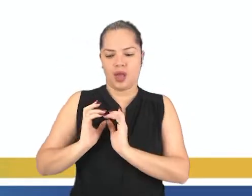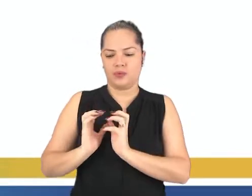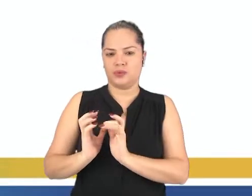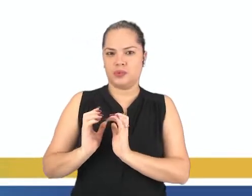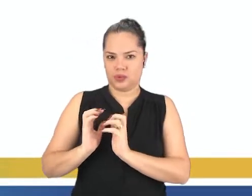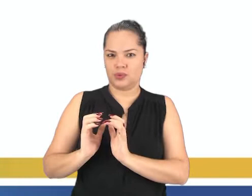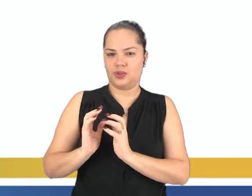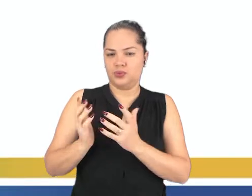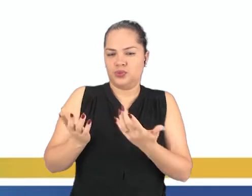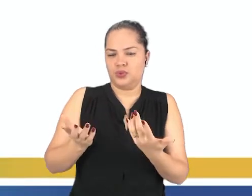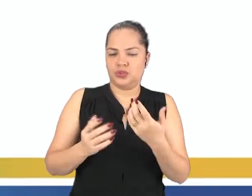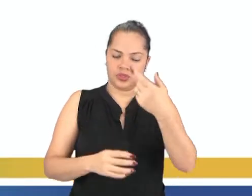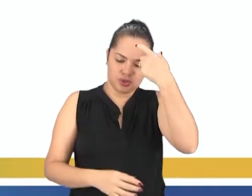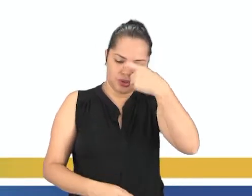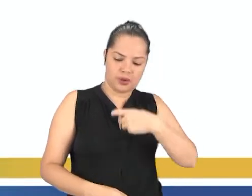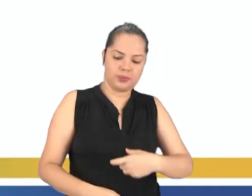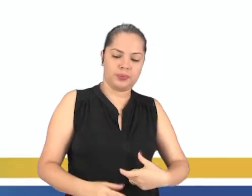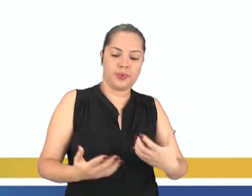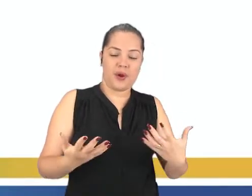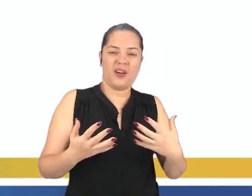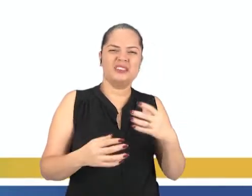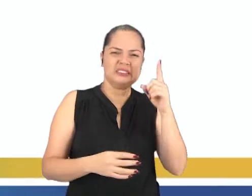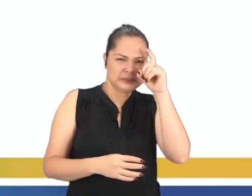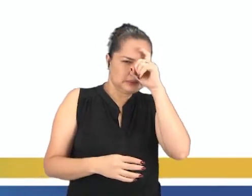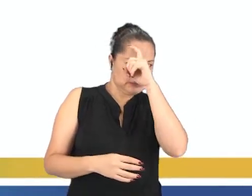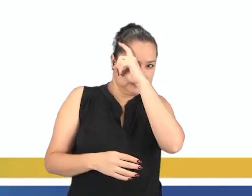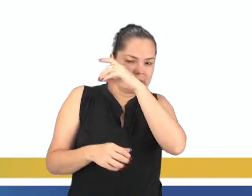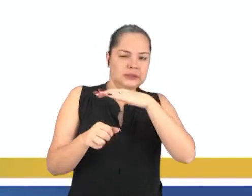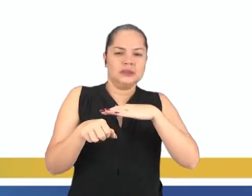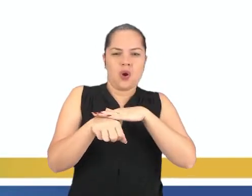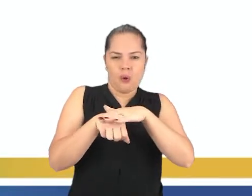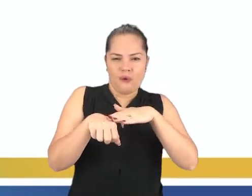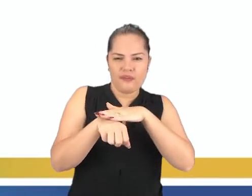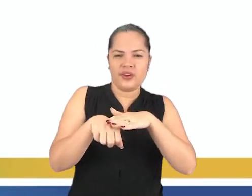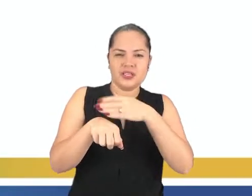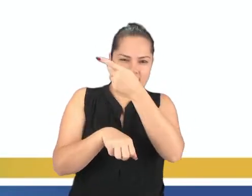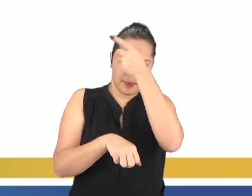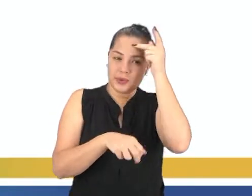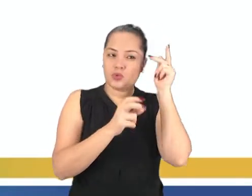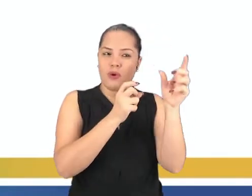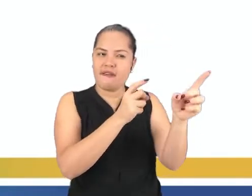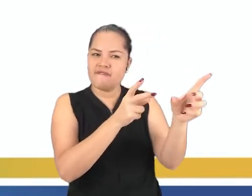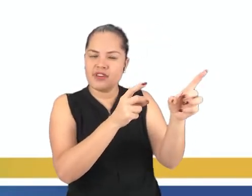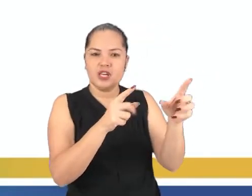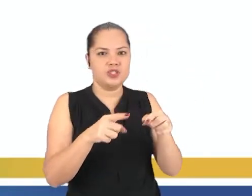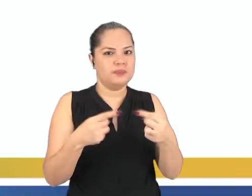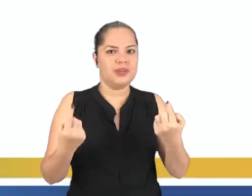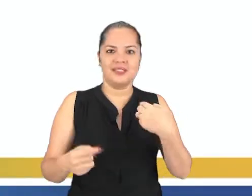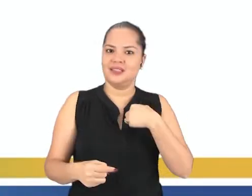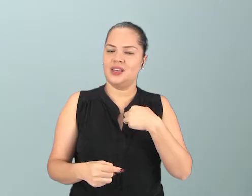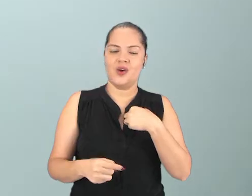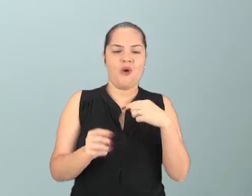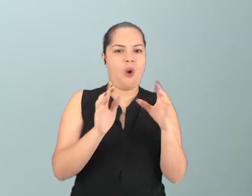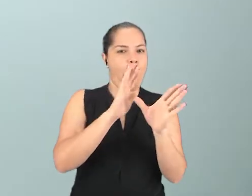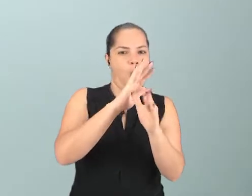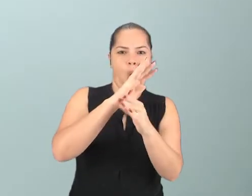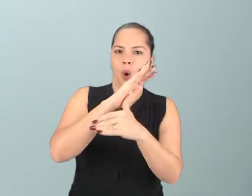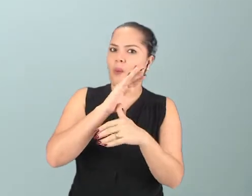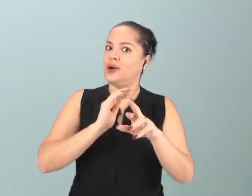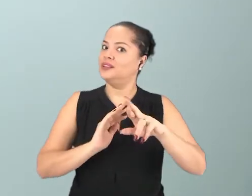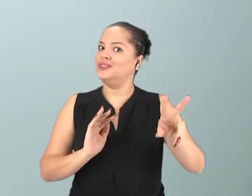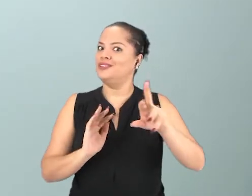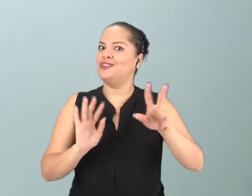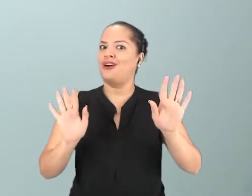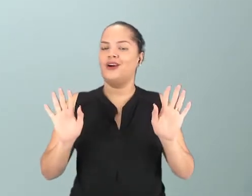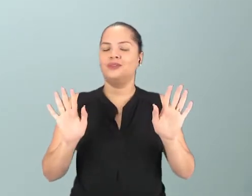difícil ter que conversar com o vendedor, mas me forço para ele ver que não estou roubando. Então, olha só, tudo partiu de uma